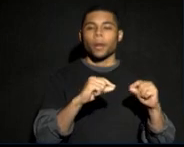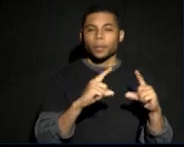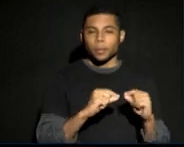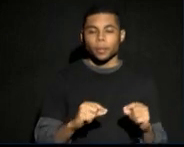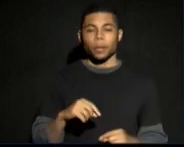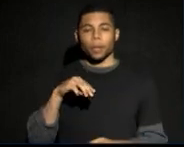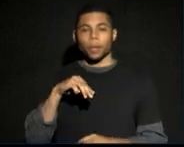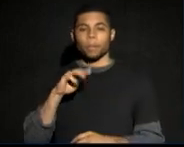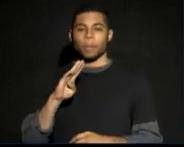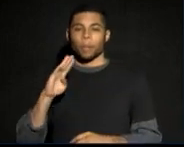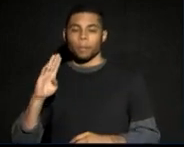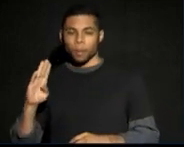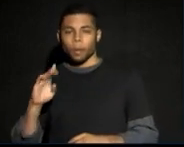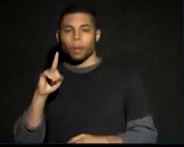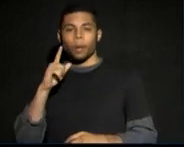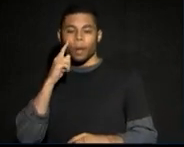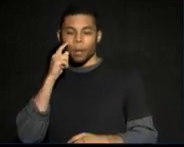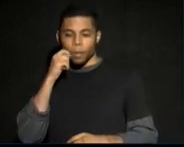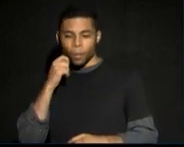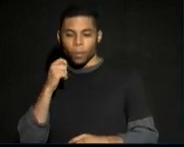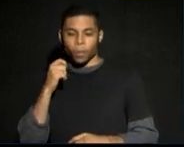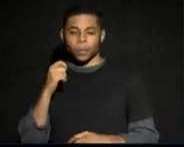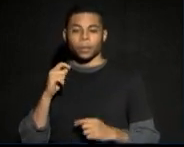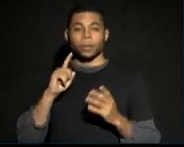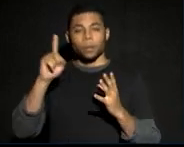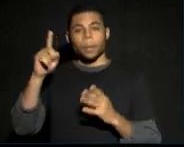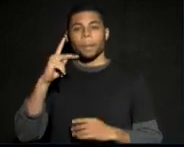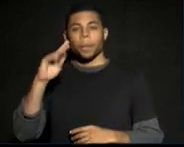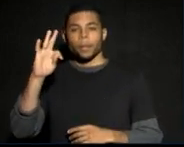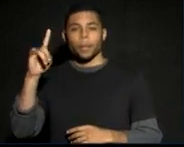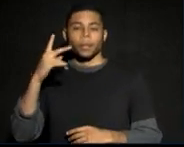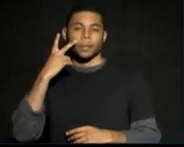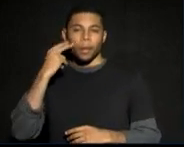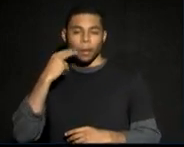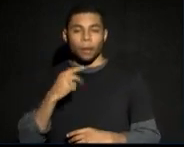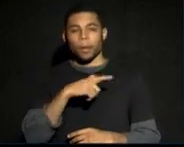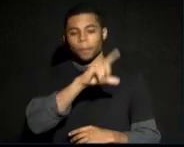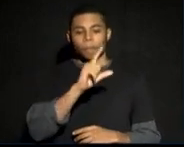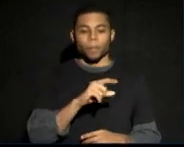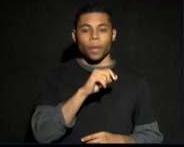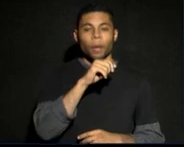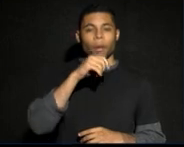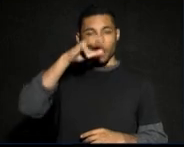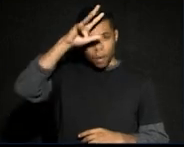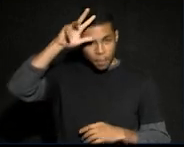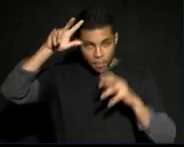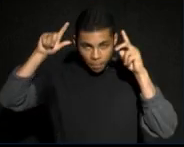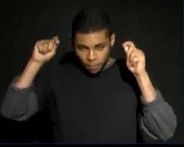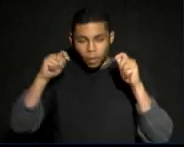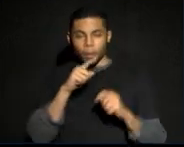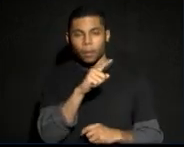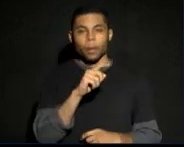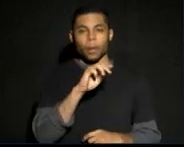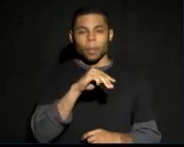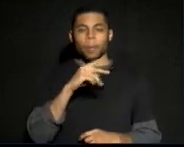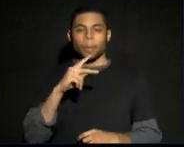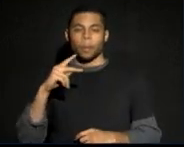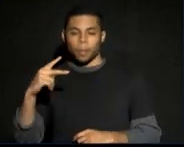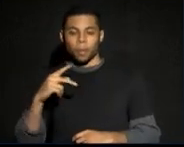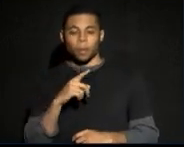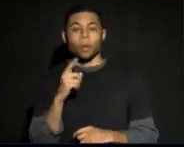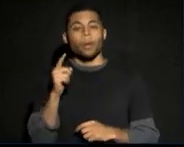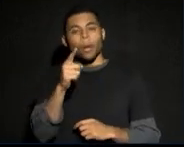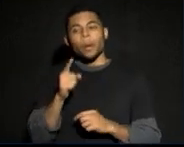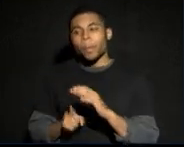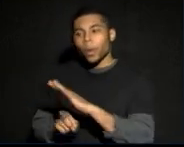atendemos o MDB em Alagoas atendemos o PT no Ceará a teremos o PDT no Amapá eu peço por favor que pergunta é